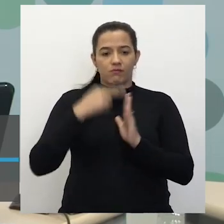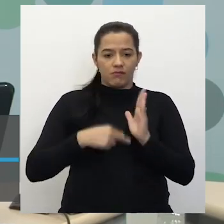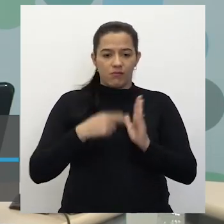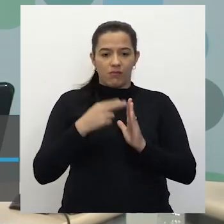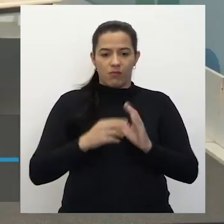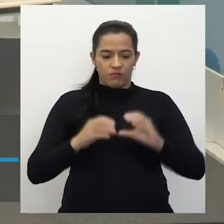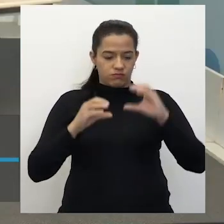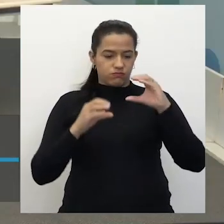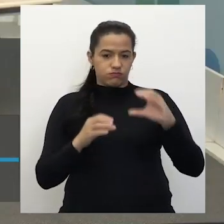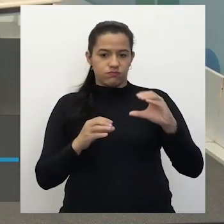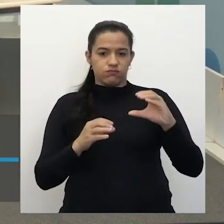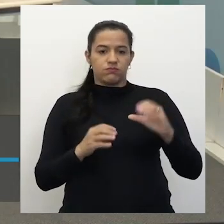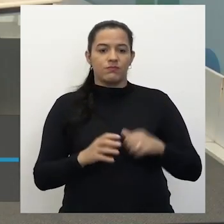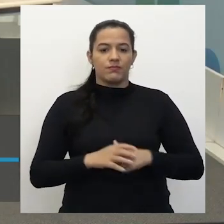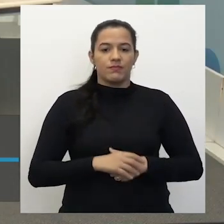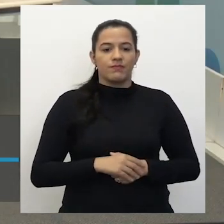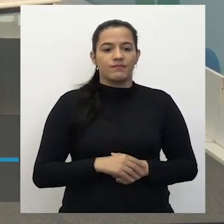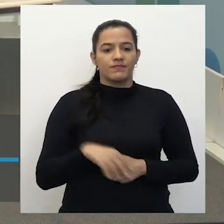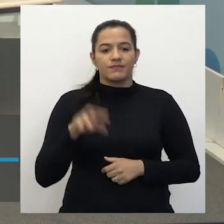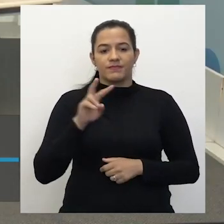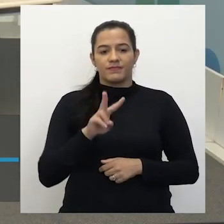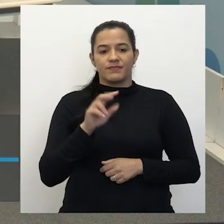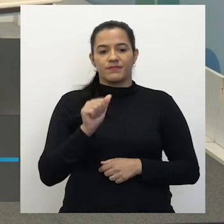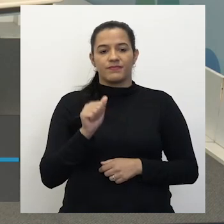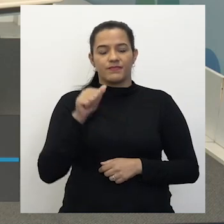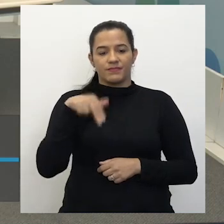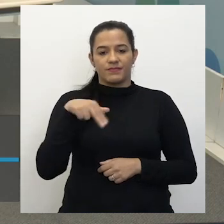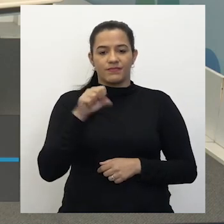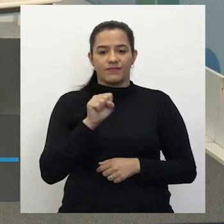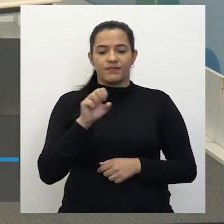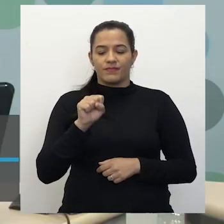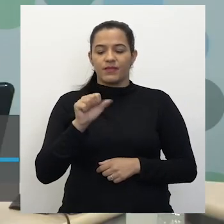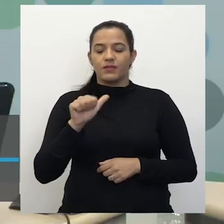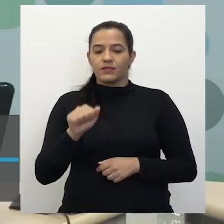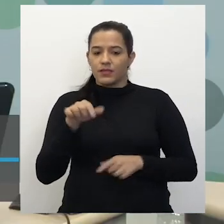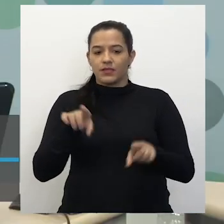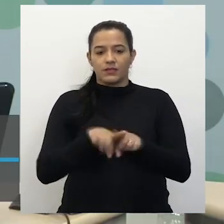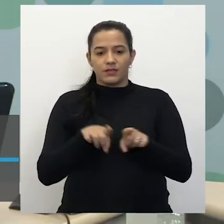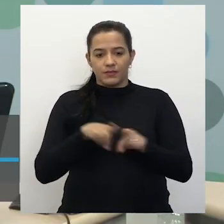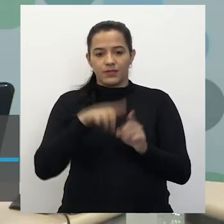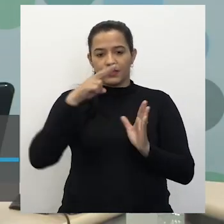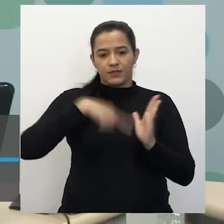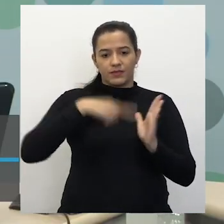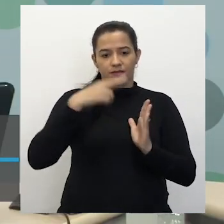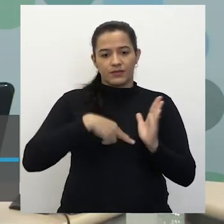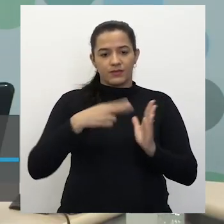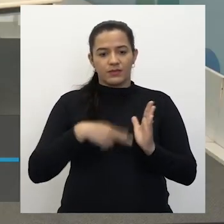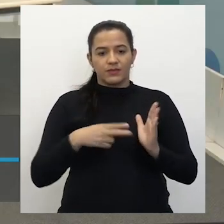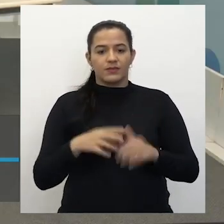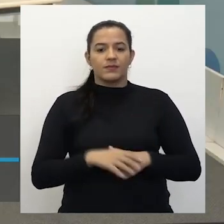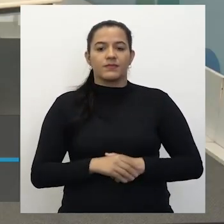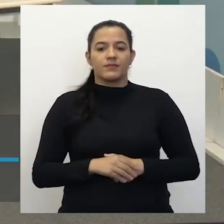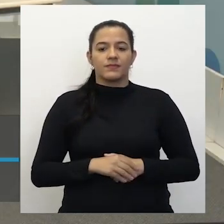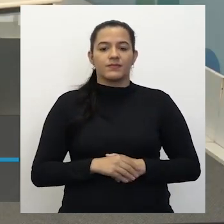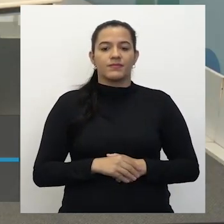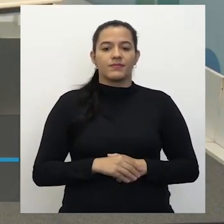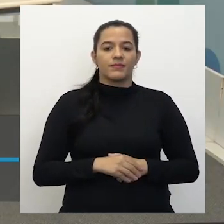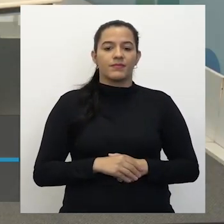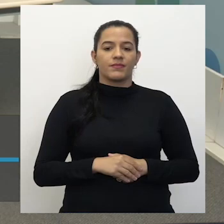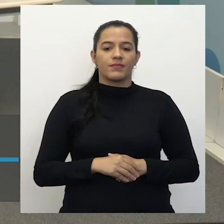grosso, acabaram super de citar legal. aqui, a professora Vanessa. Ai, não acredito, professora. Nesse mesmo momento, ela e o que citou. ela falou? Que ela prefere o filme ou o livro? Ela citou o